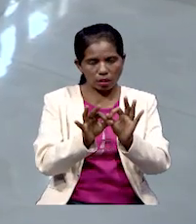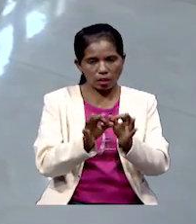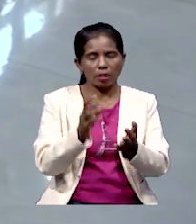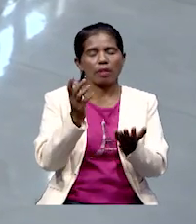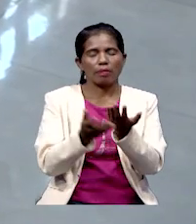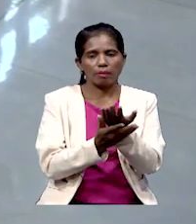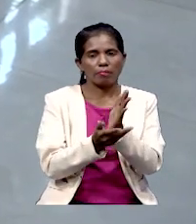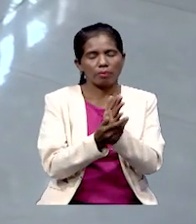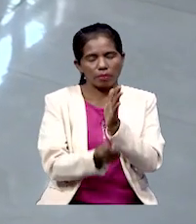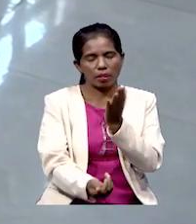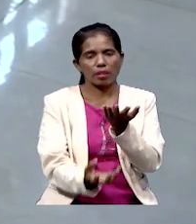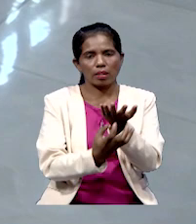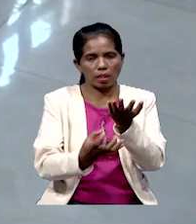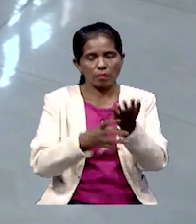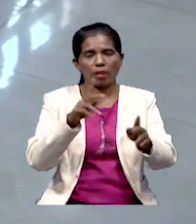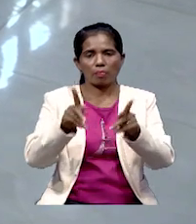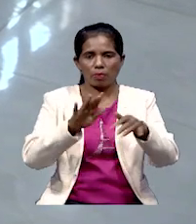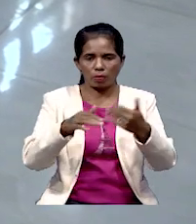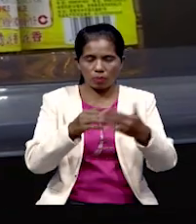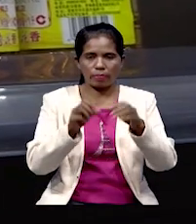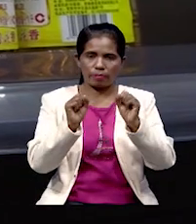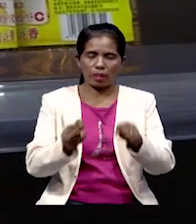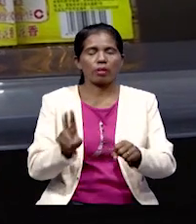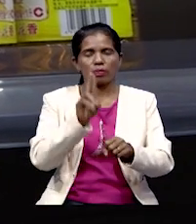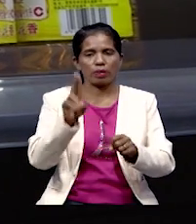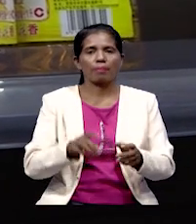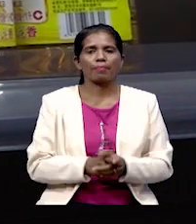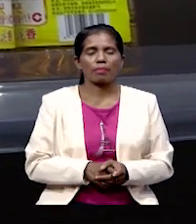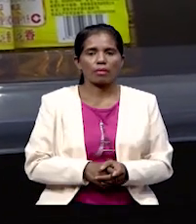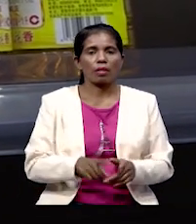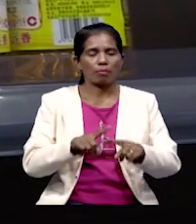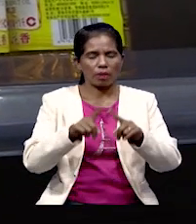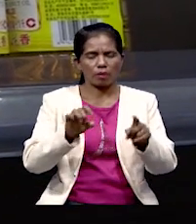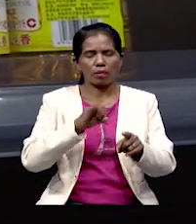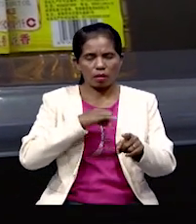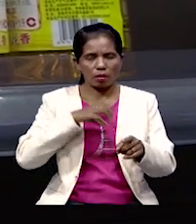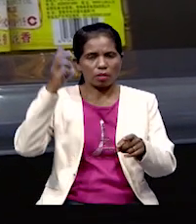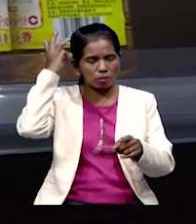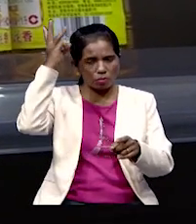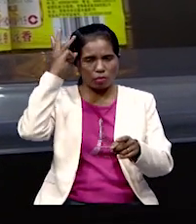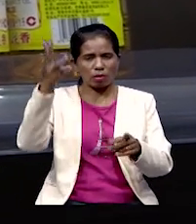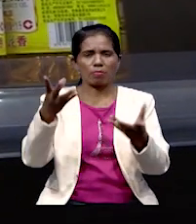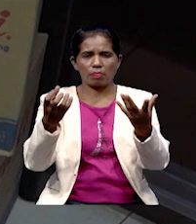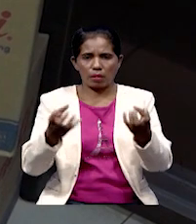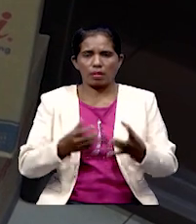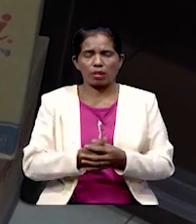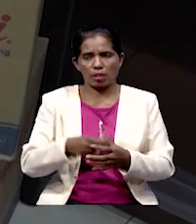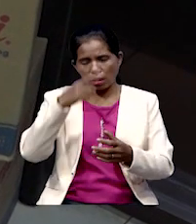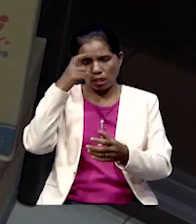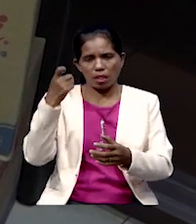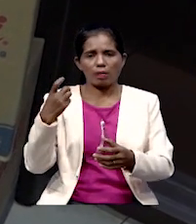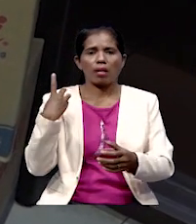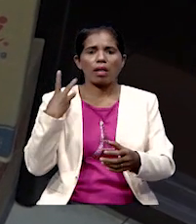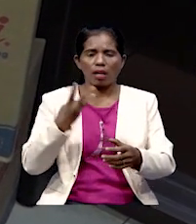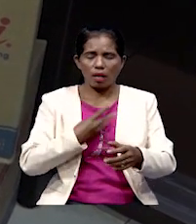ba consumidor Sira. Primeiro, ao ia preocupação, quase fulan da recina, com preocupação, antami bolo e